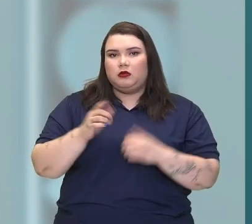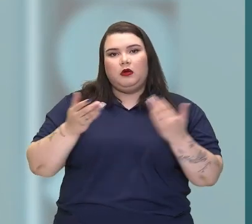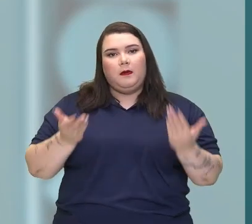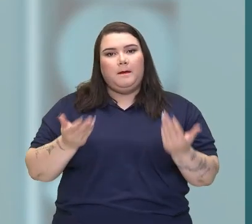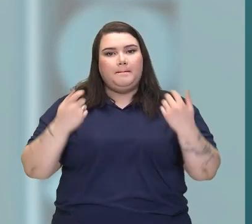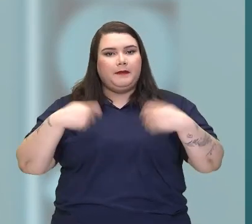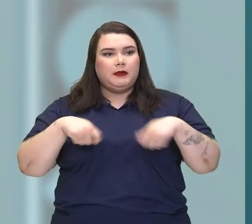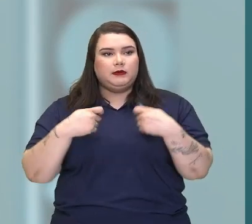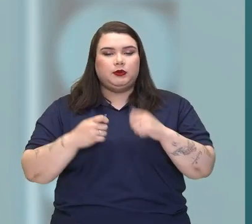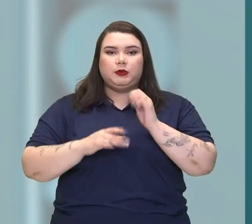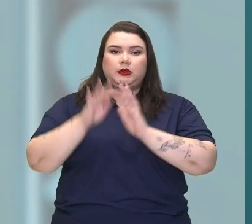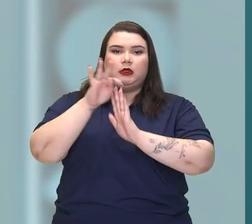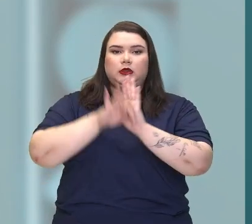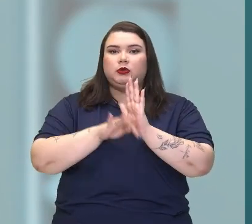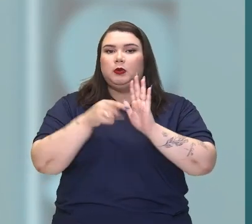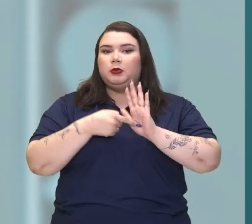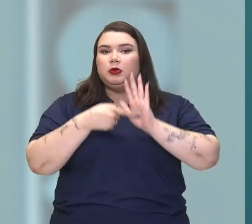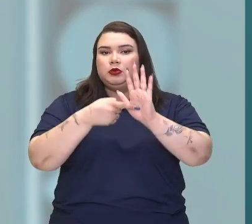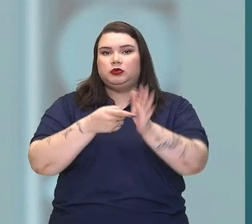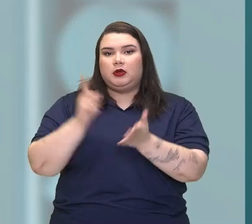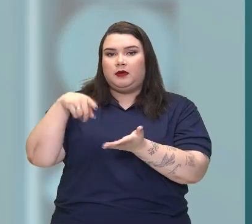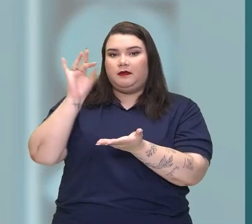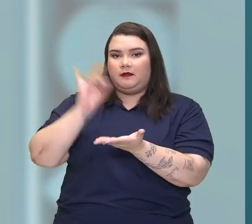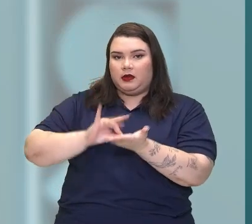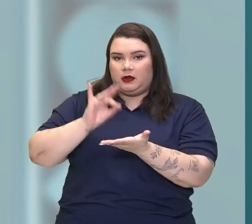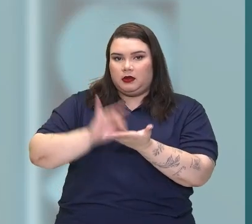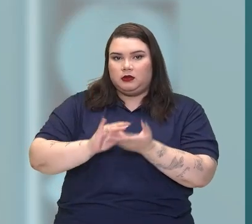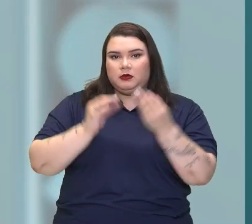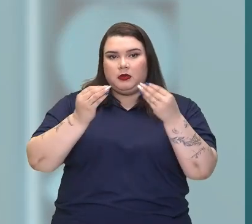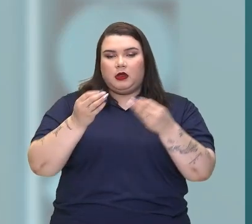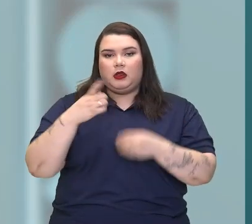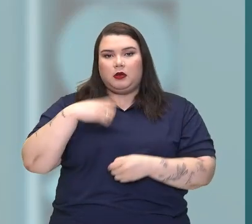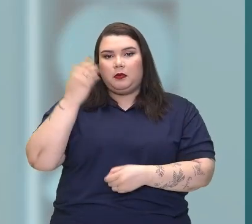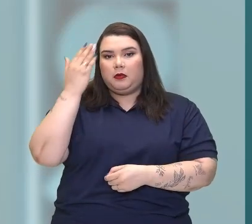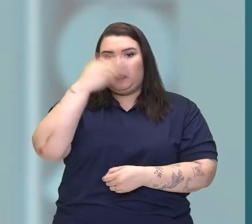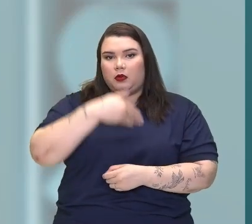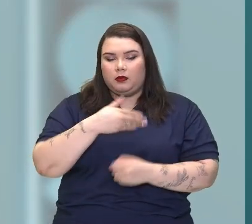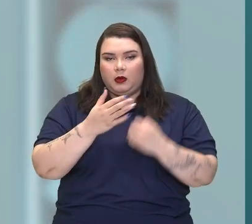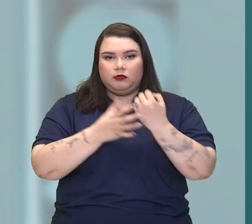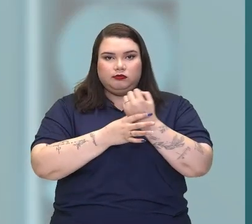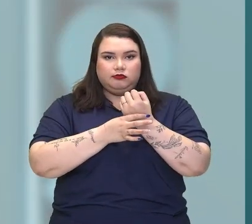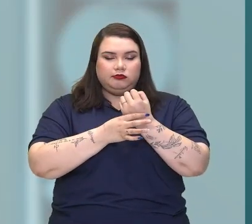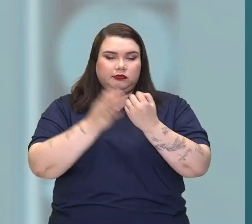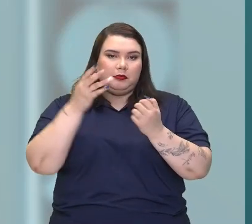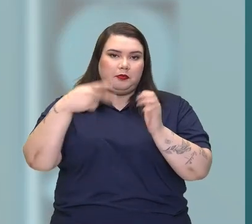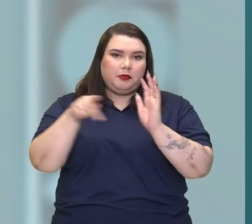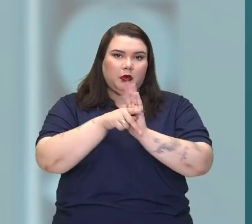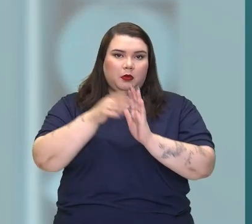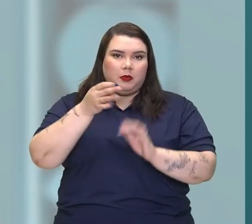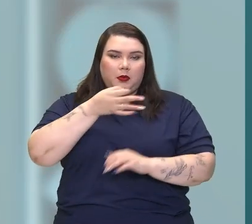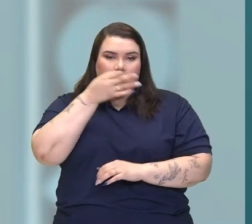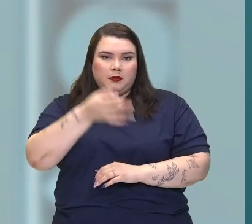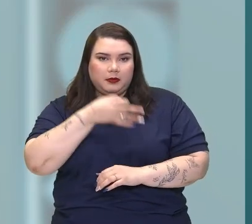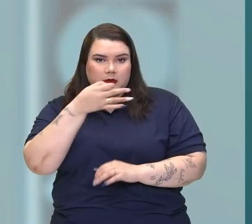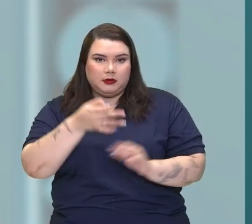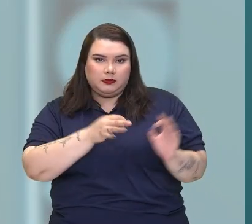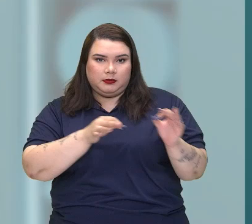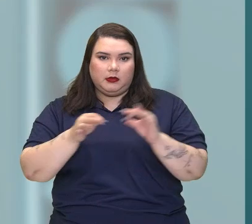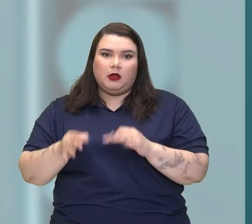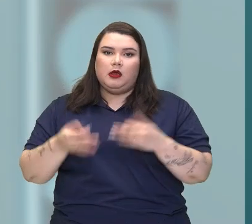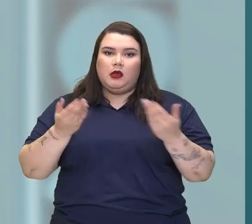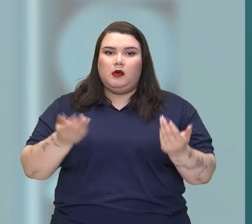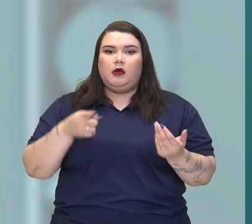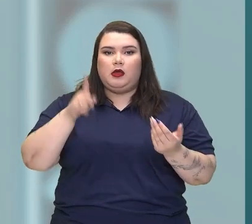algum texto que mostre que isso é verdade para sustentar a sua argumentação. É assim que funciona o processo